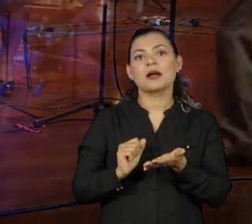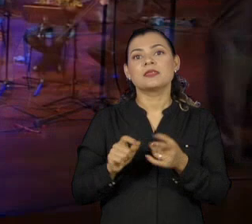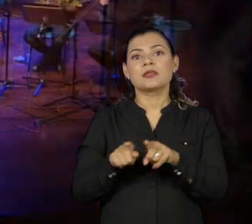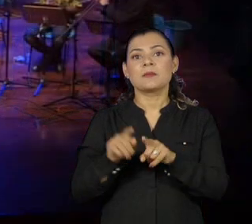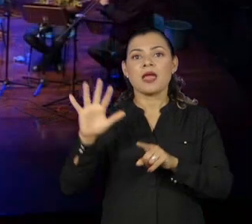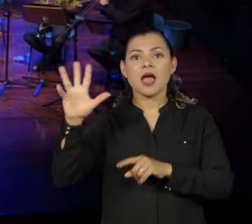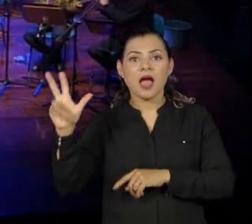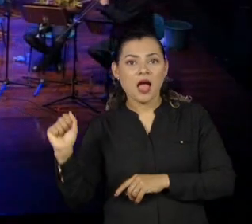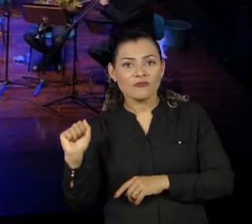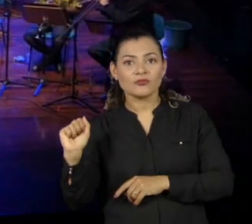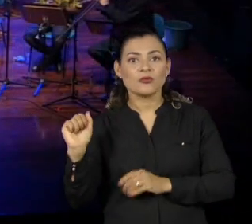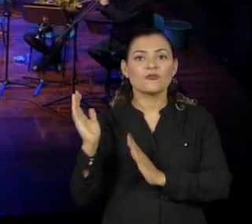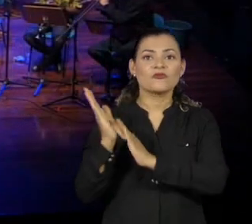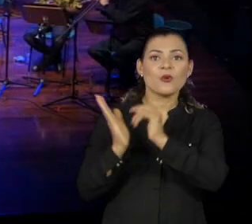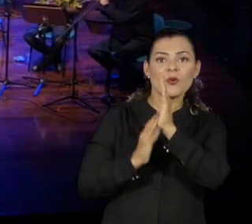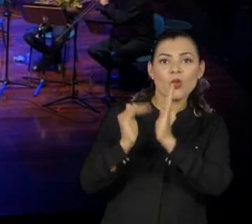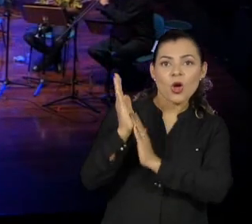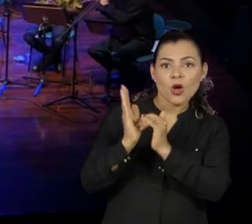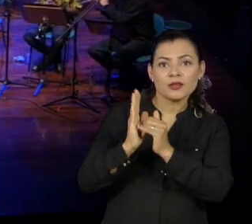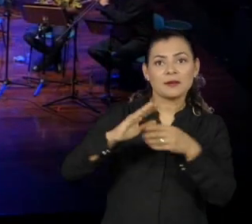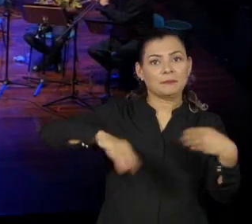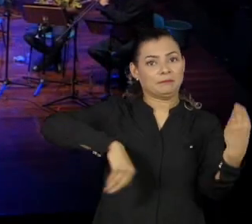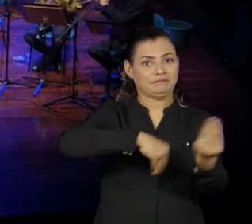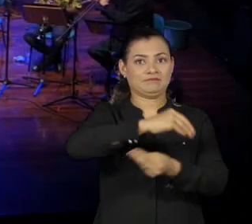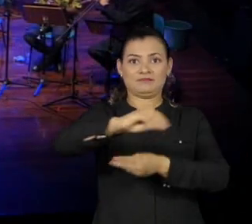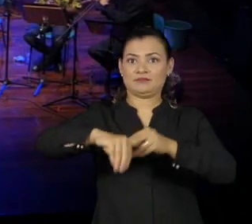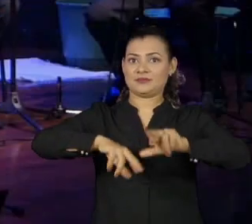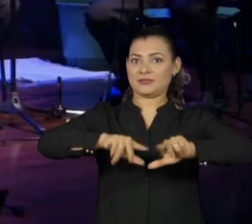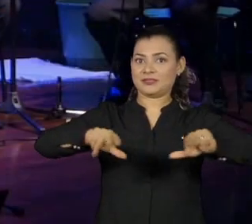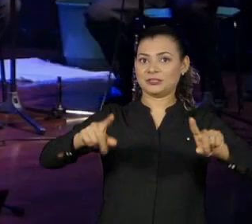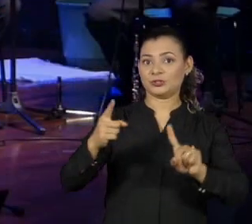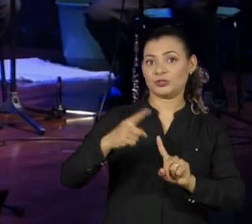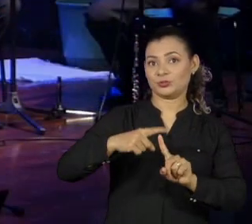étnicas, folclóricas, todas.